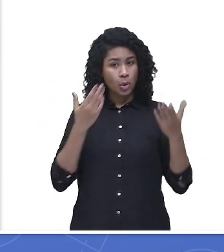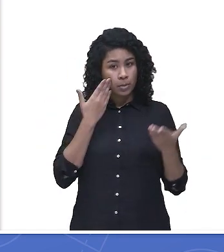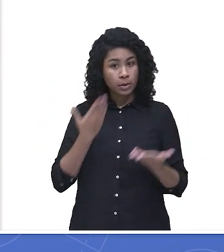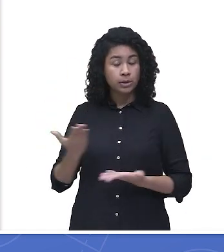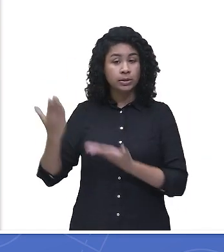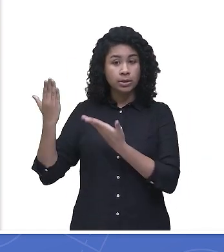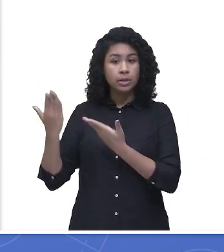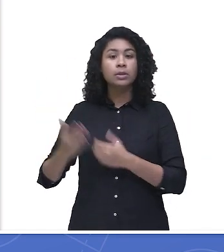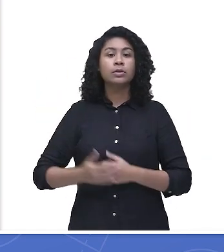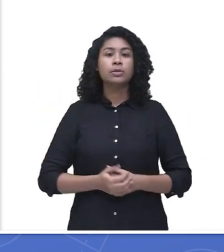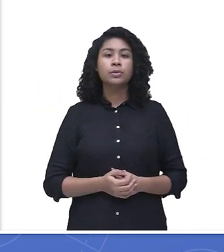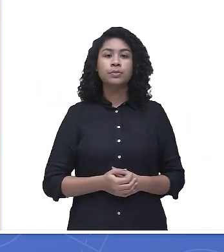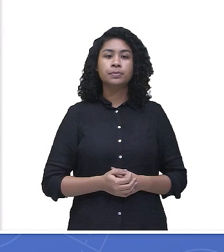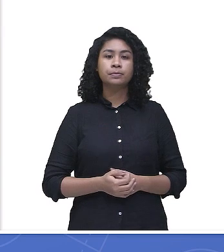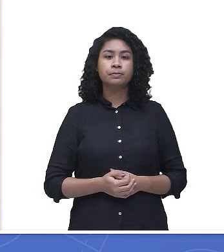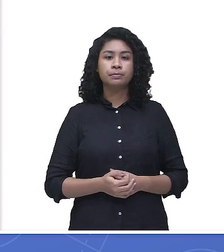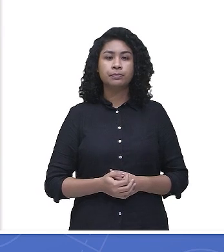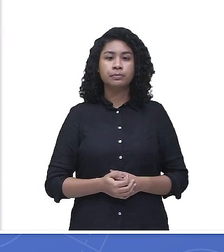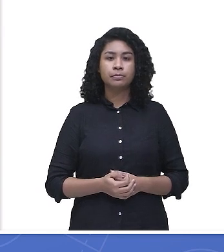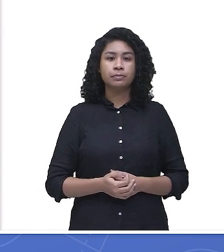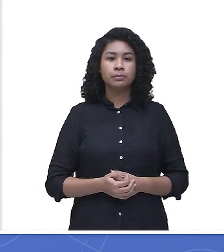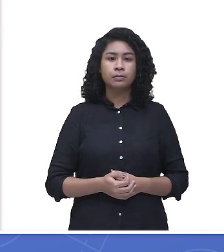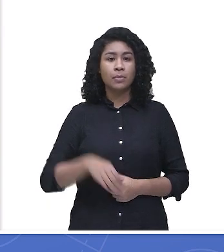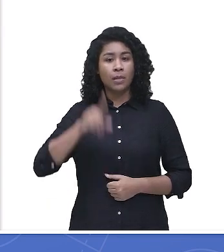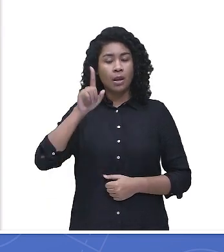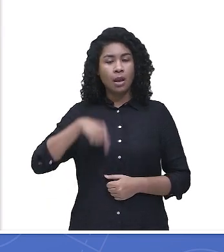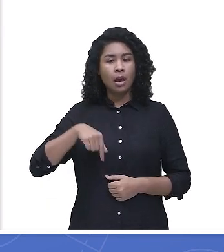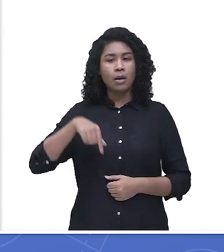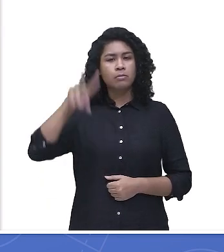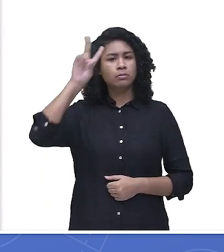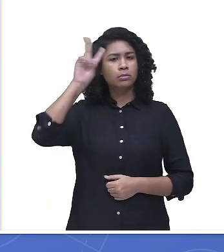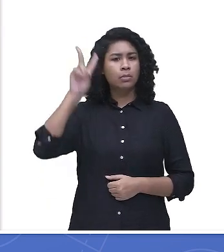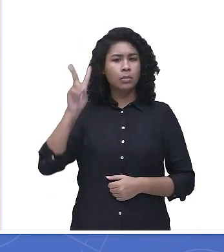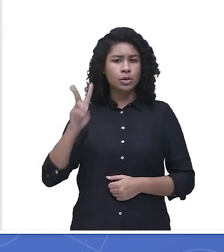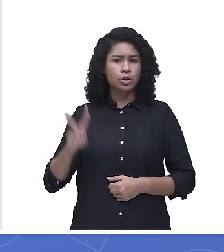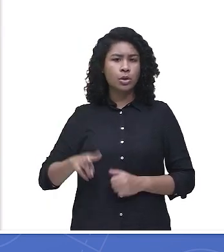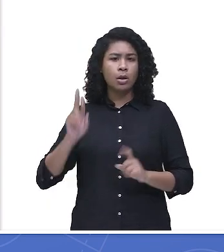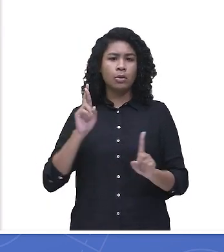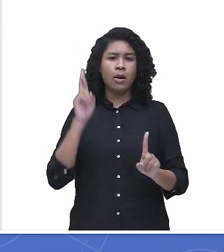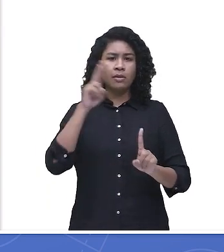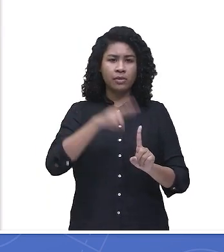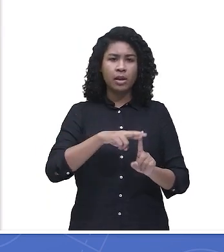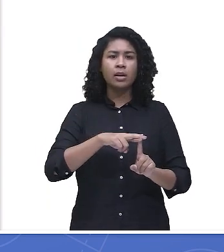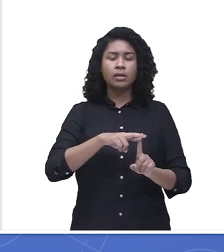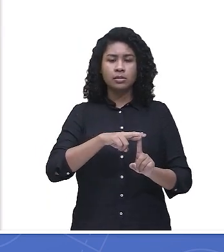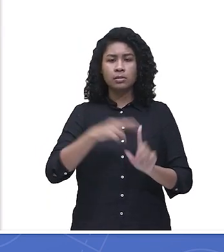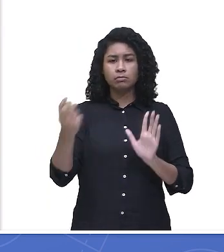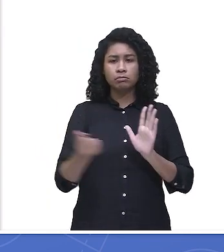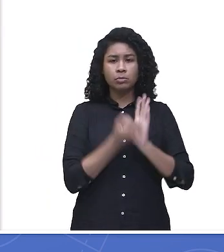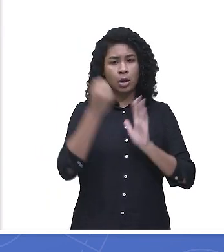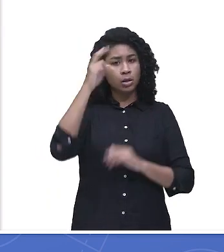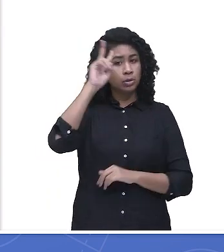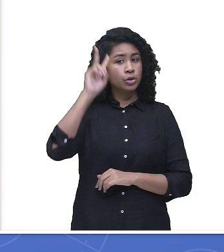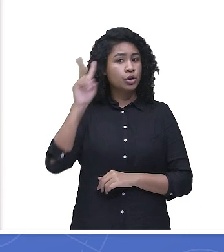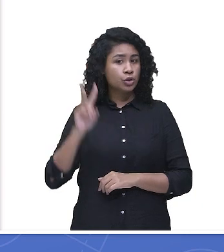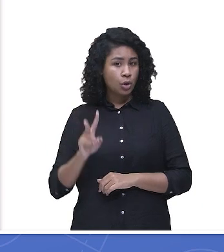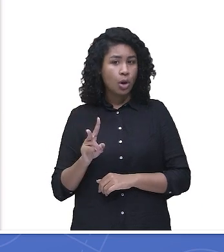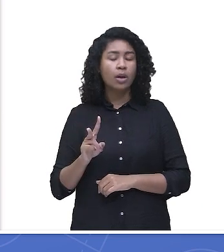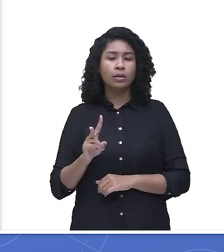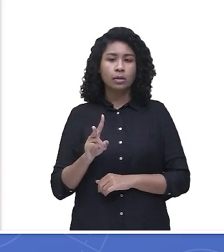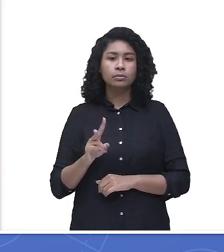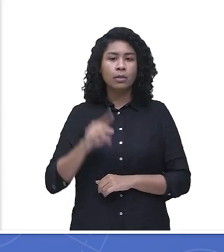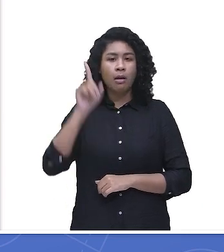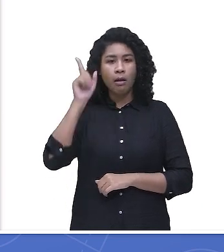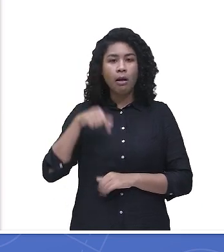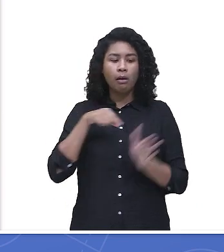fragmento acima, que é, no caso, o fragmento acima, em que há referência a um fato histórico, o